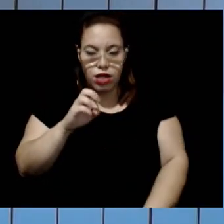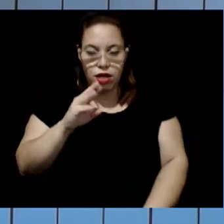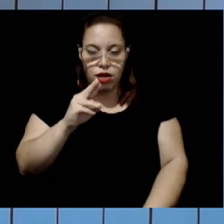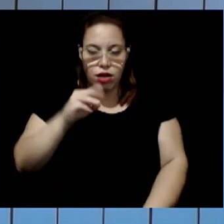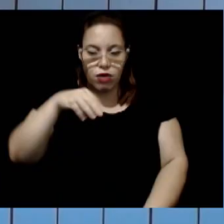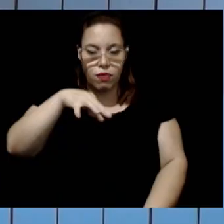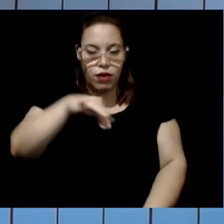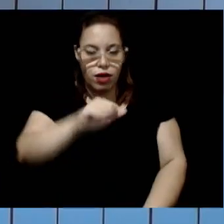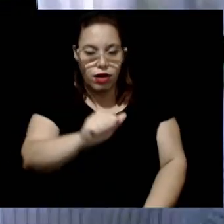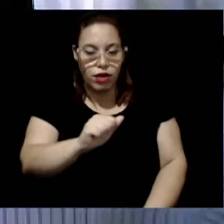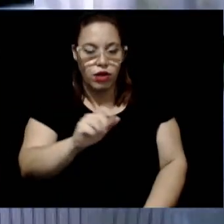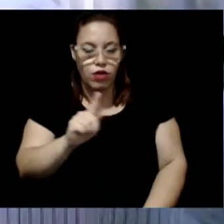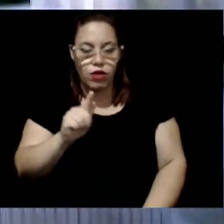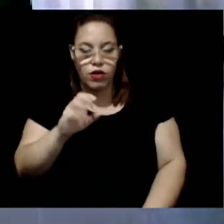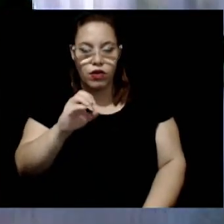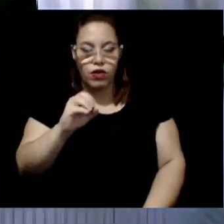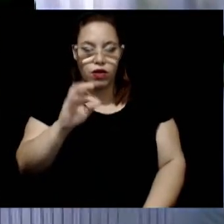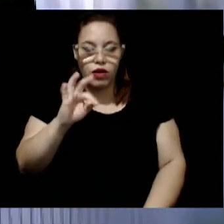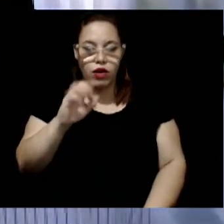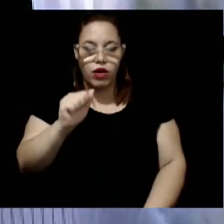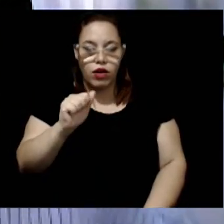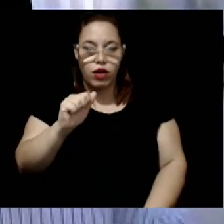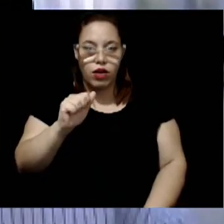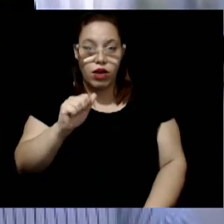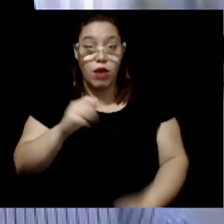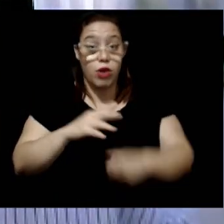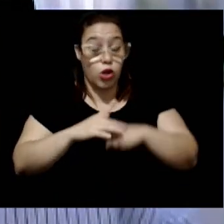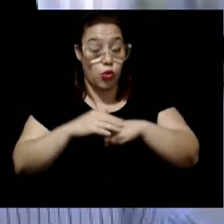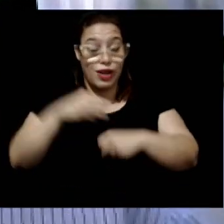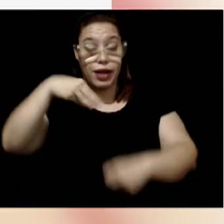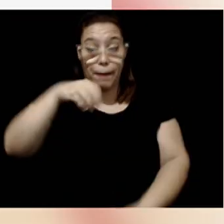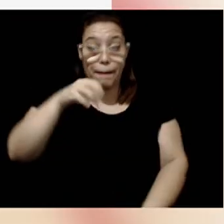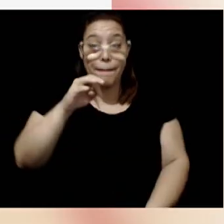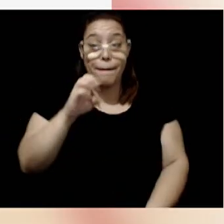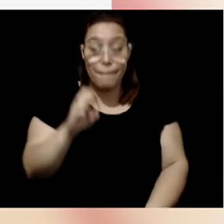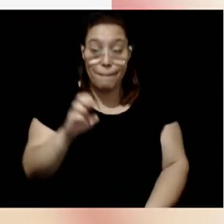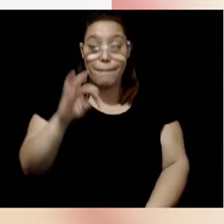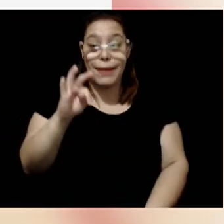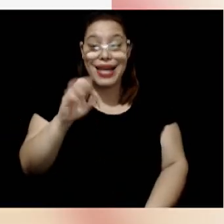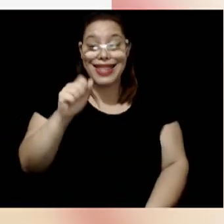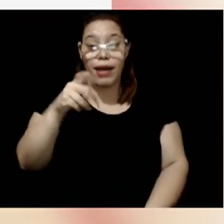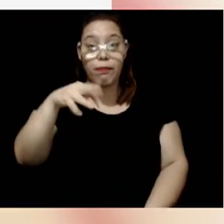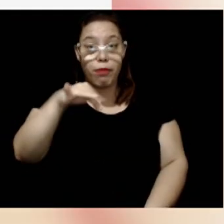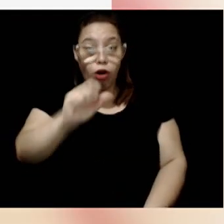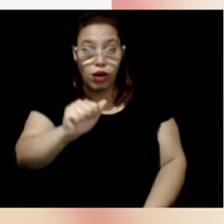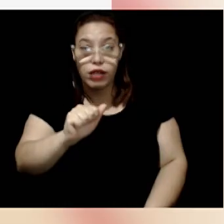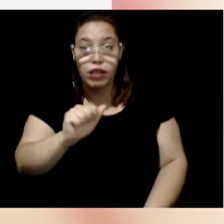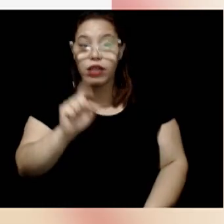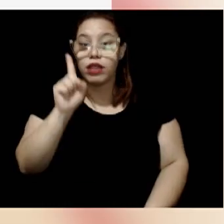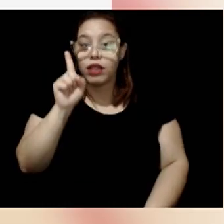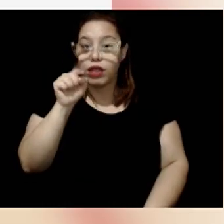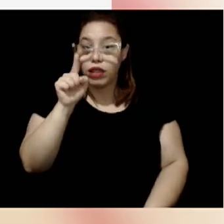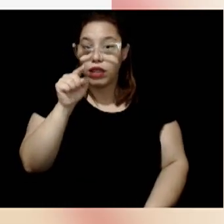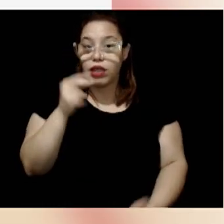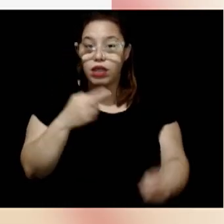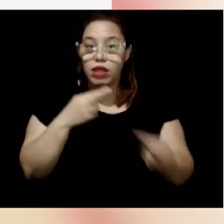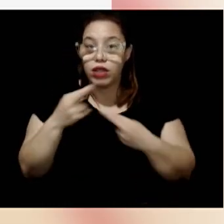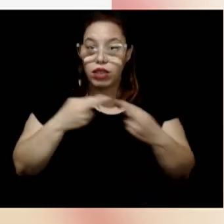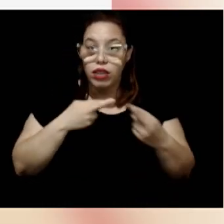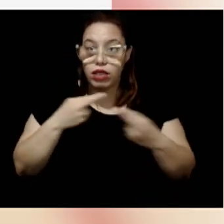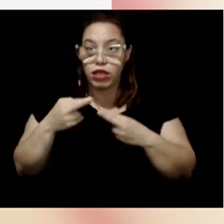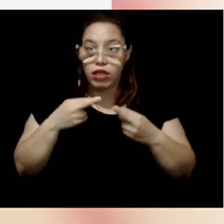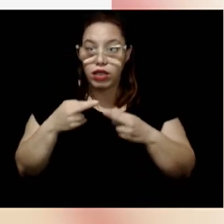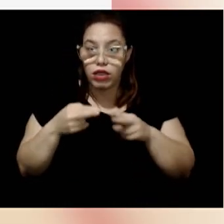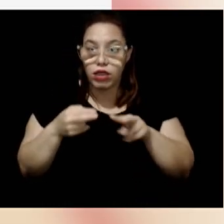Gota é uma doença metabólica. Ela é relacionada com a formação de